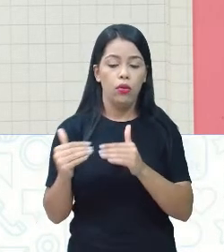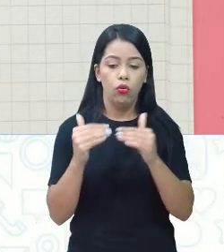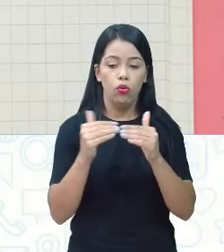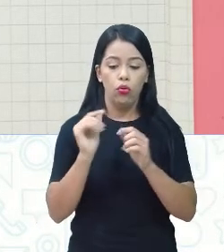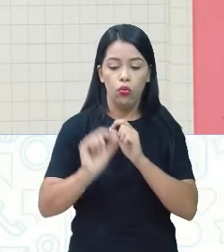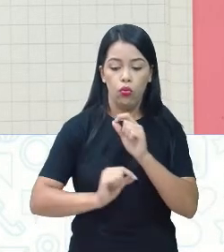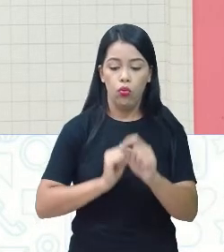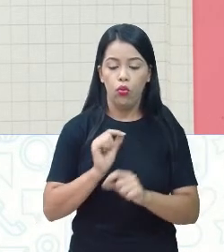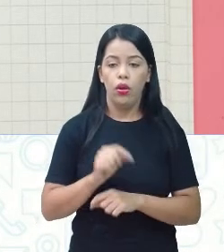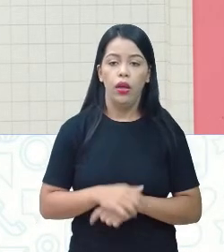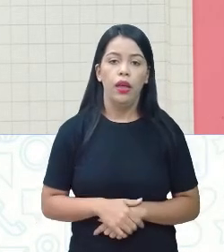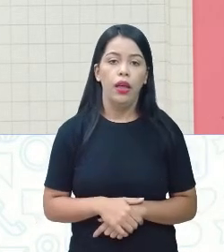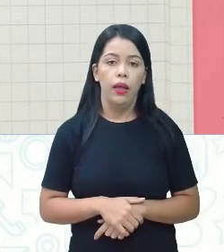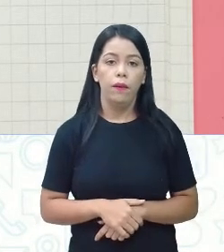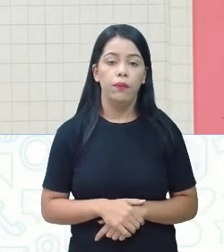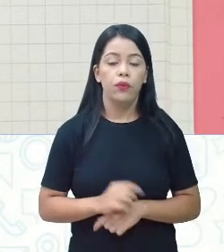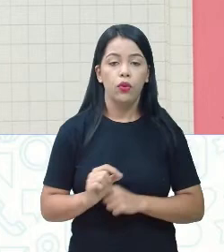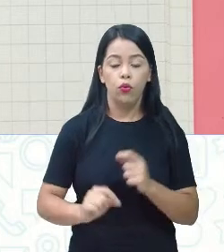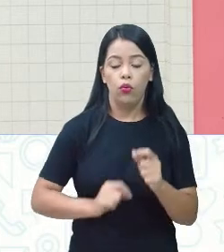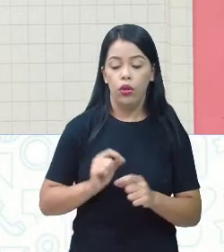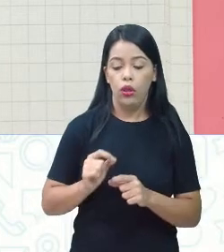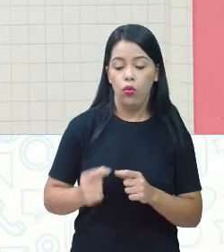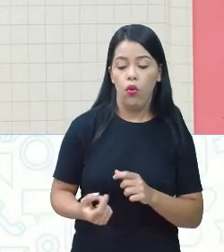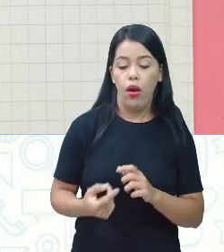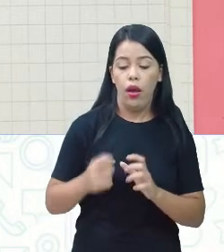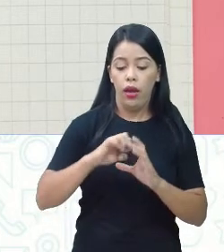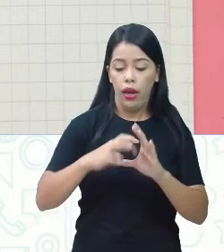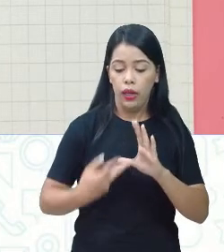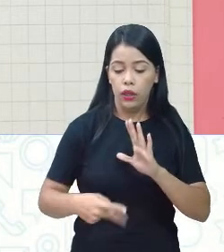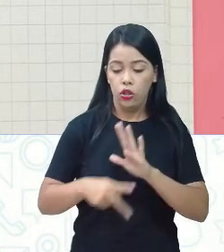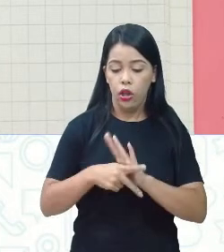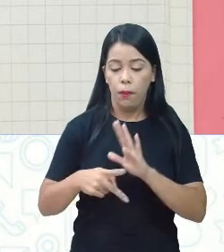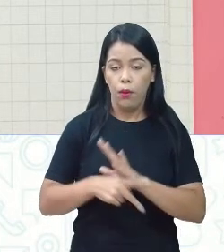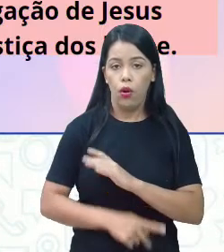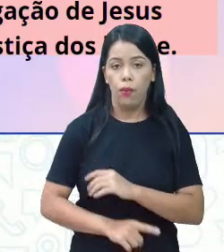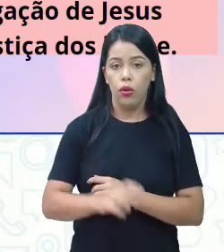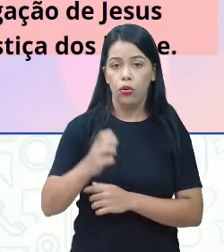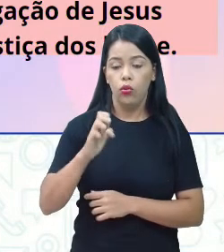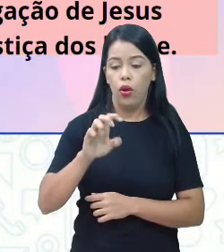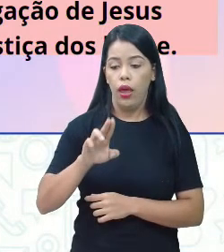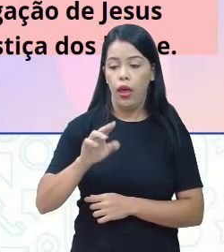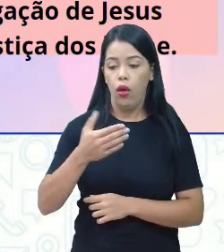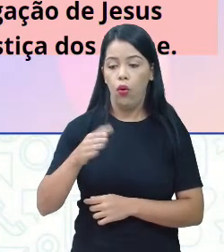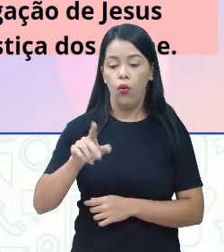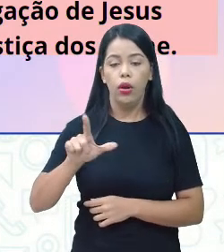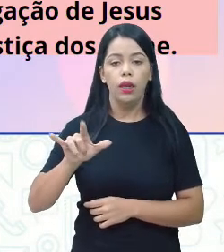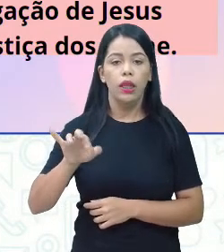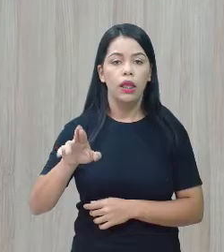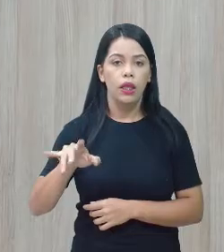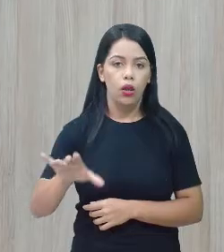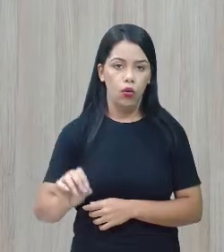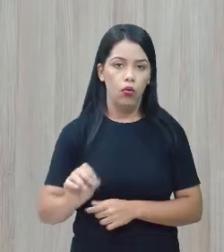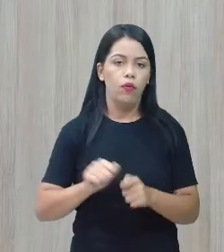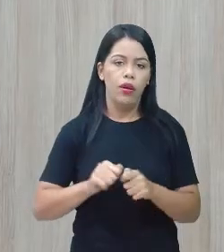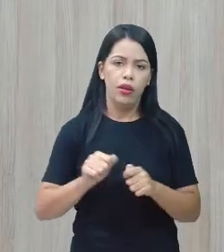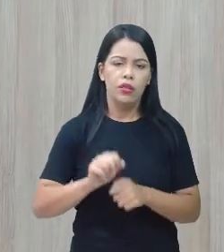o perfil que o eu lírico faz de si mesmo. Sim, né, gente? Porque ele deixa claro aqui